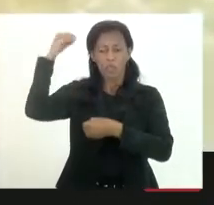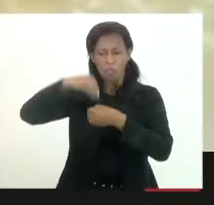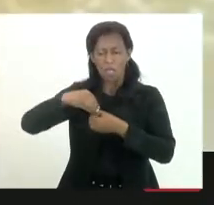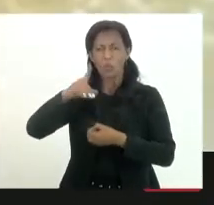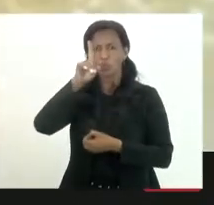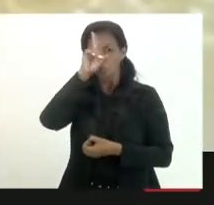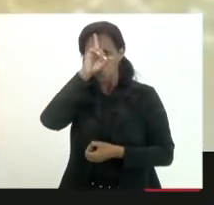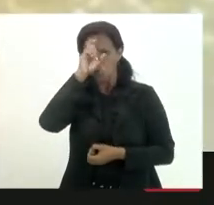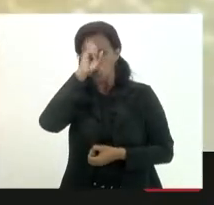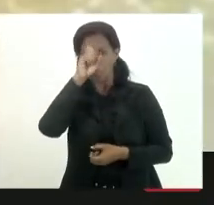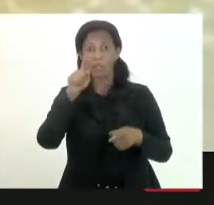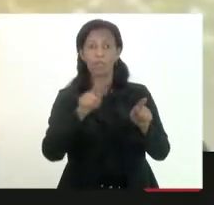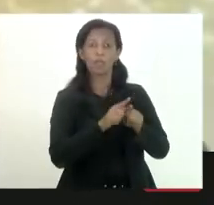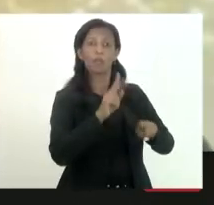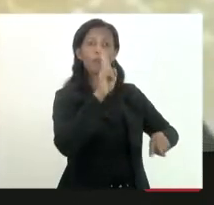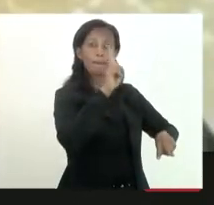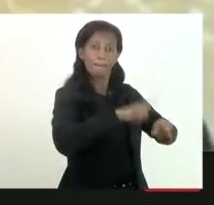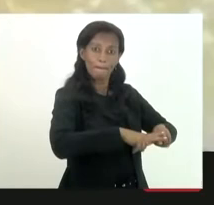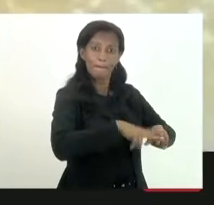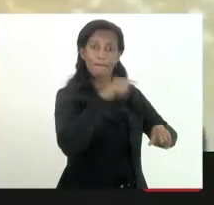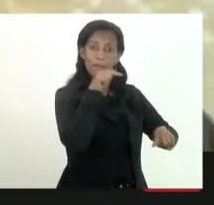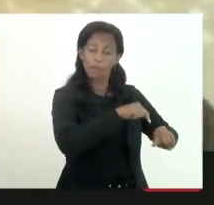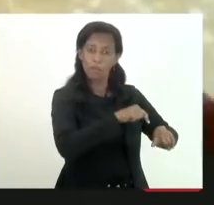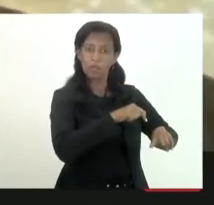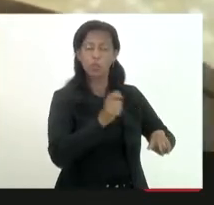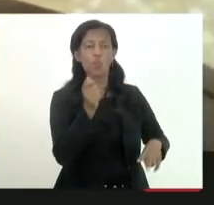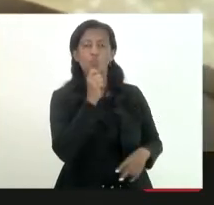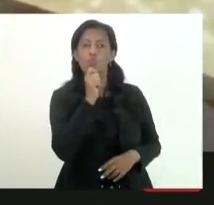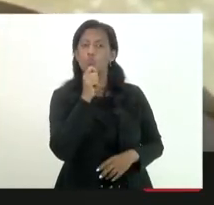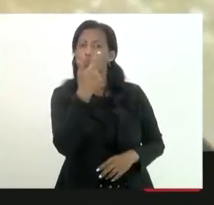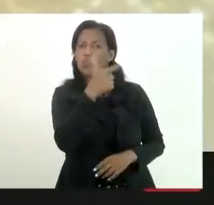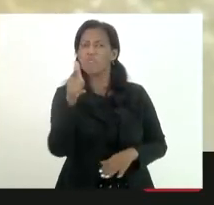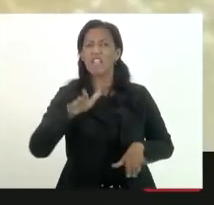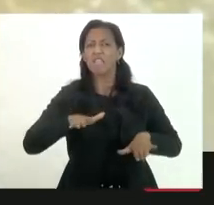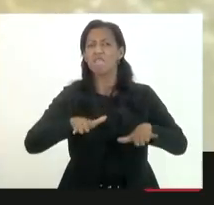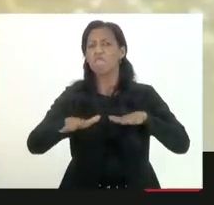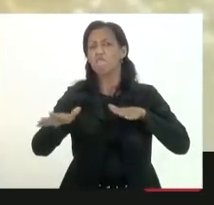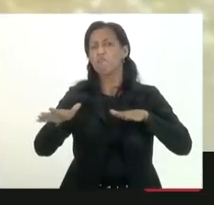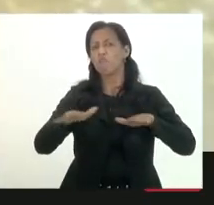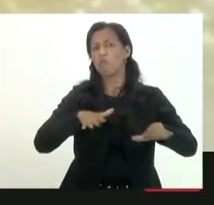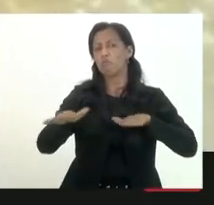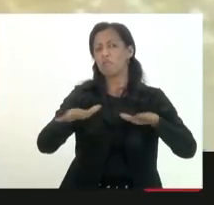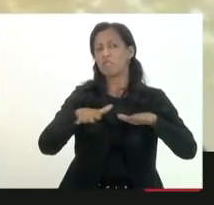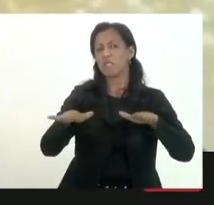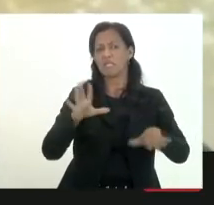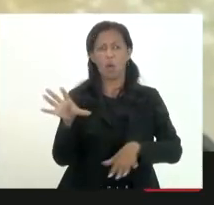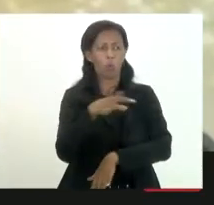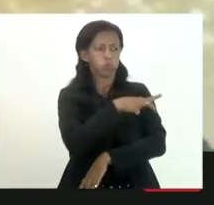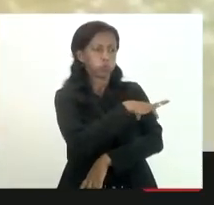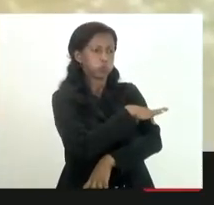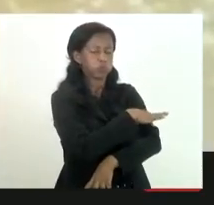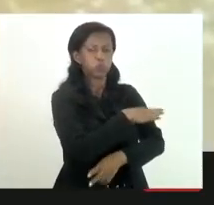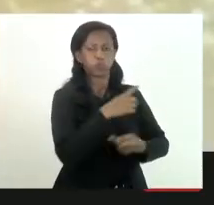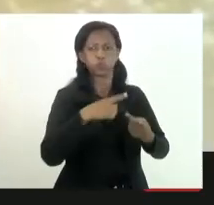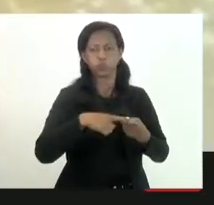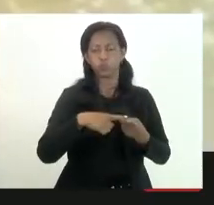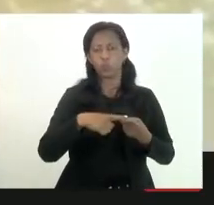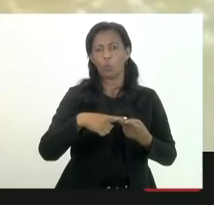nos presídios. Porque não existe mobilização dos umbandistas, dos